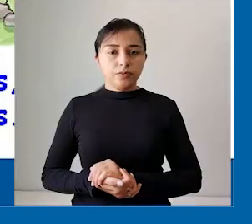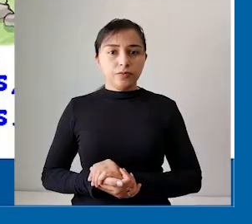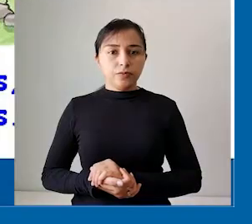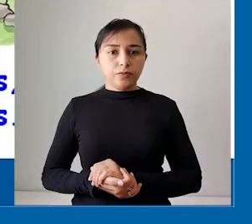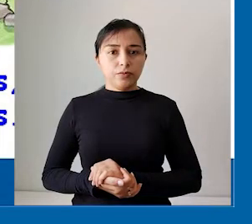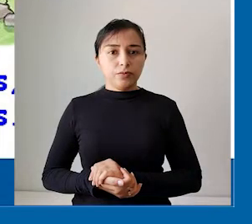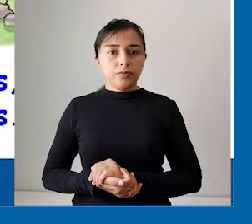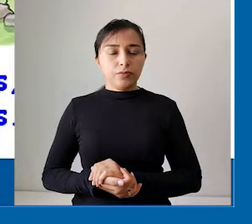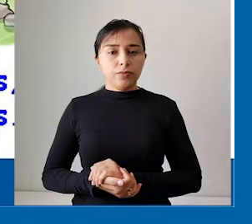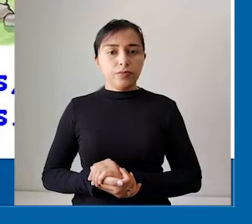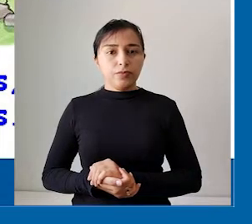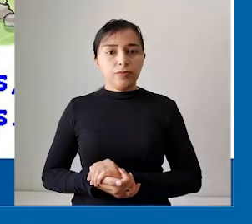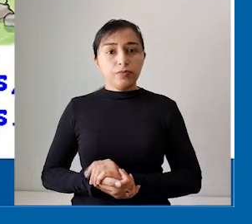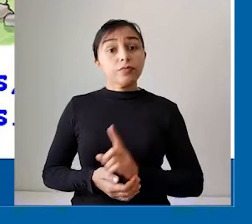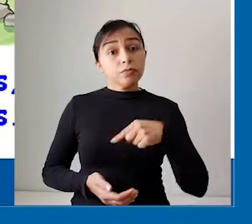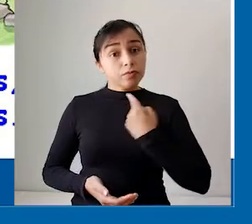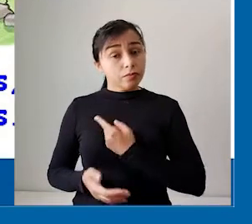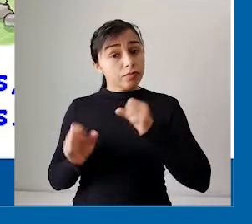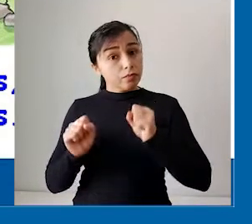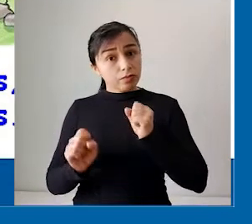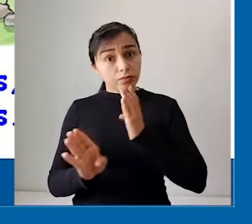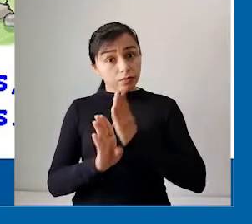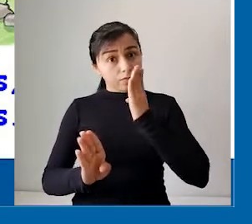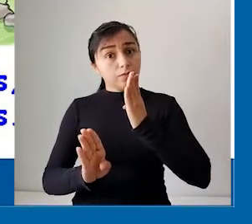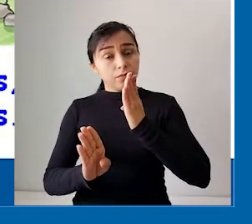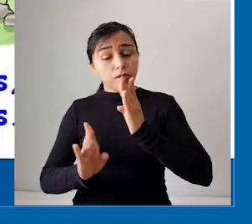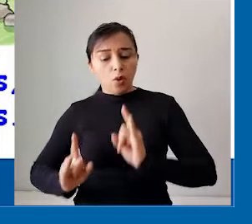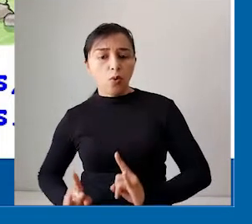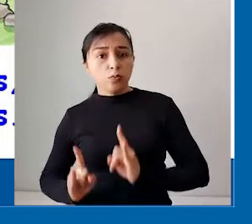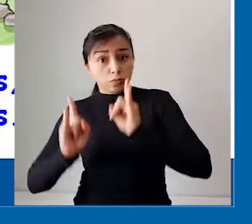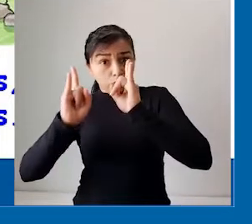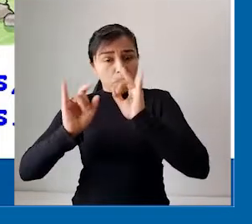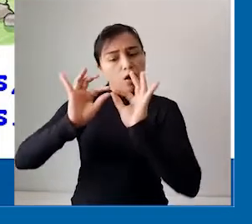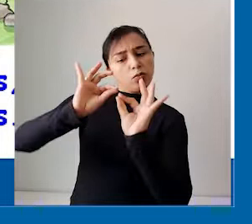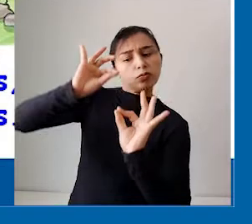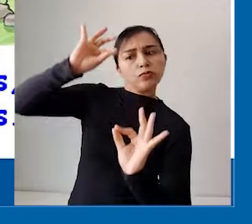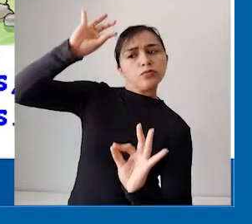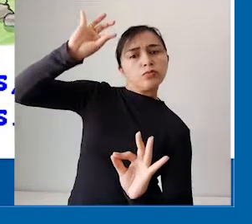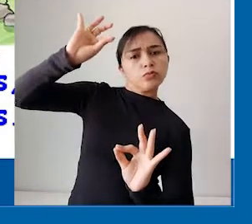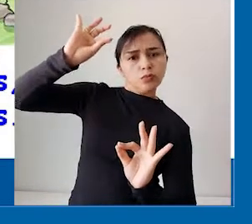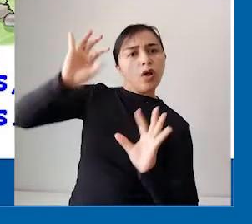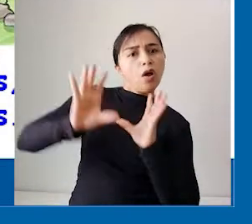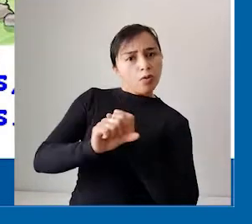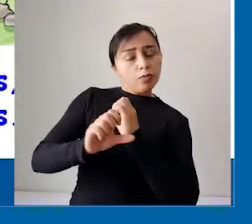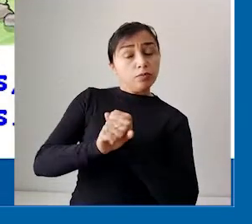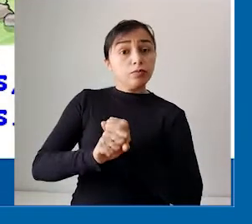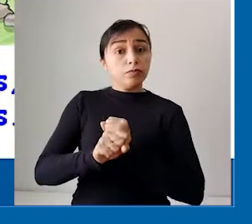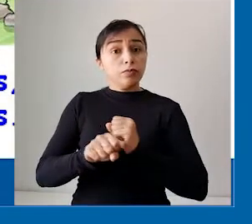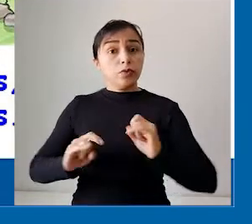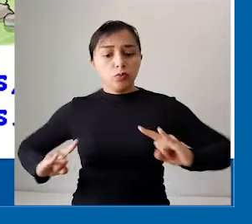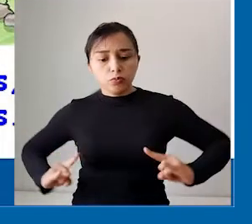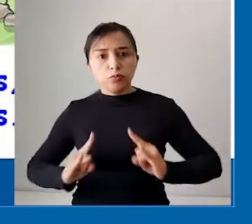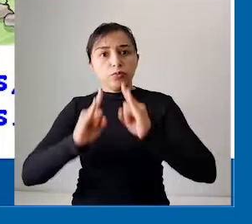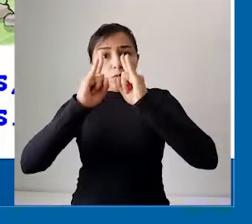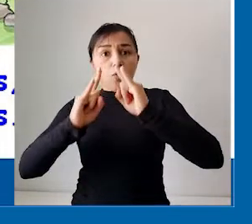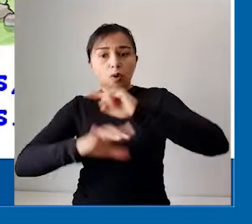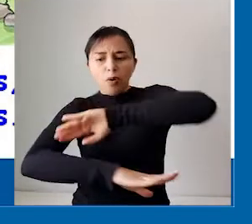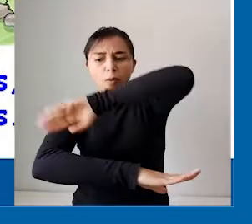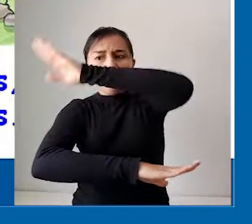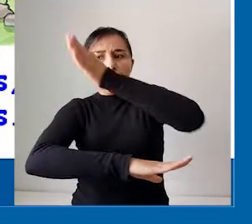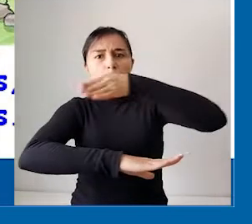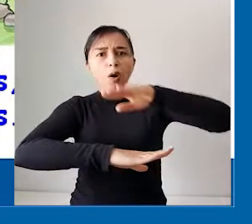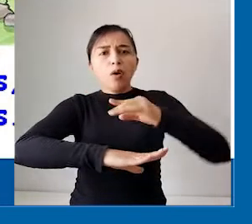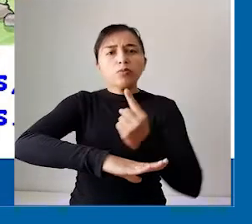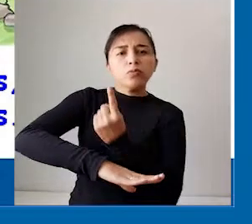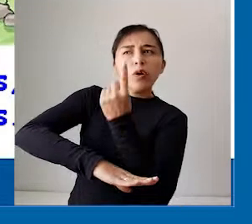A partir dele podemos determinar a altura de prédios, torres, montanhas, larguras de rios,